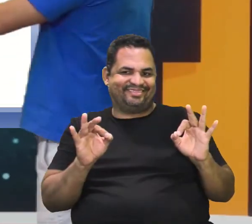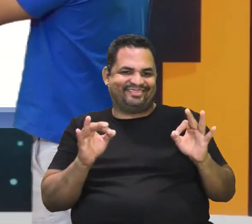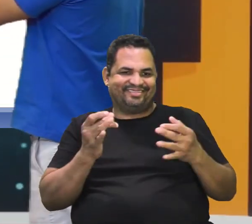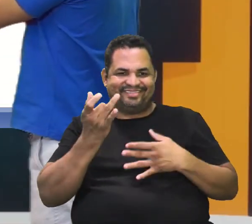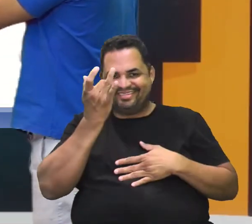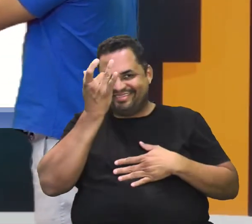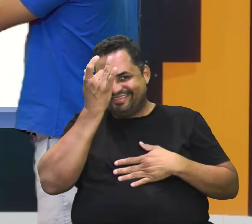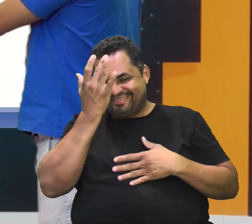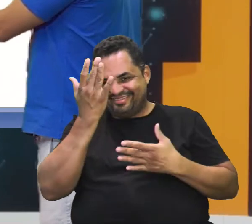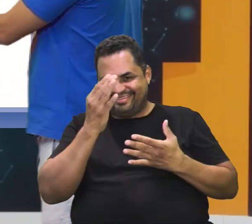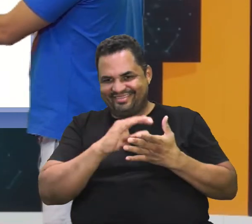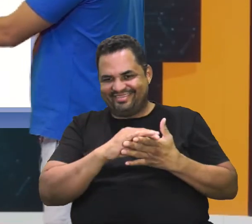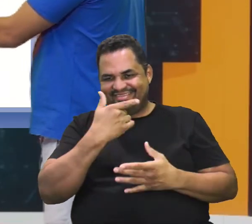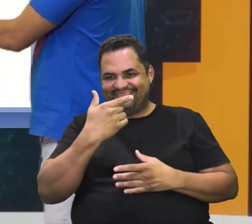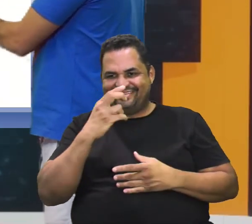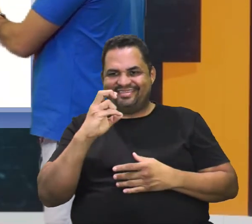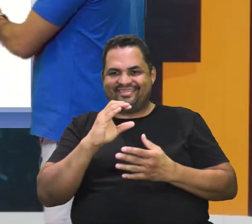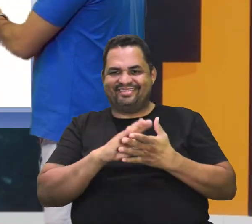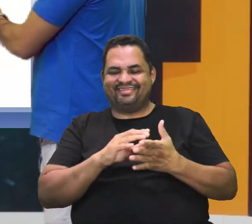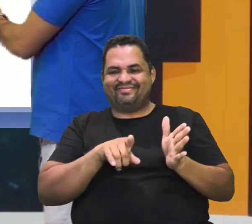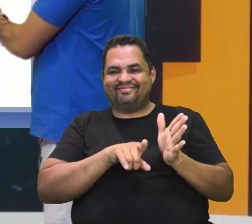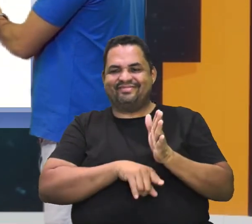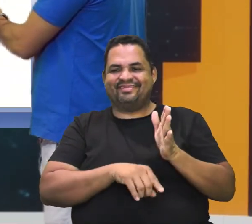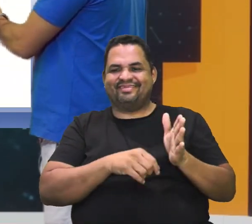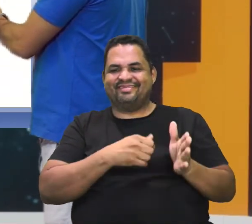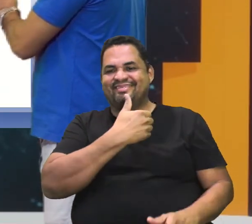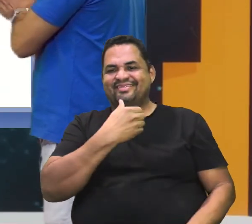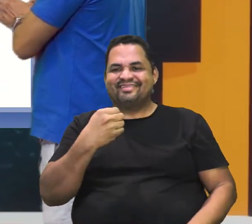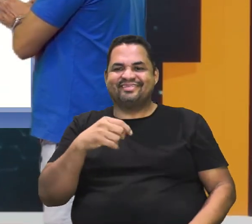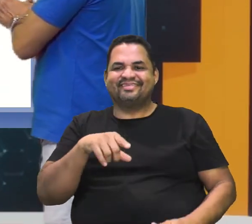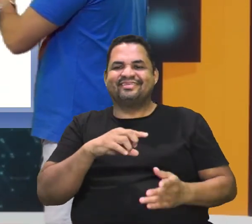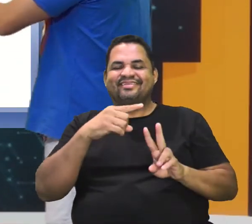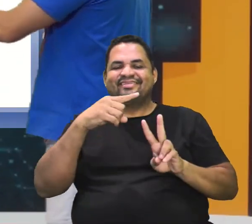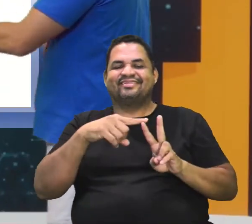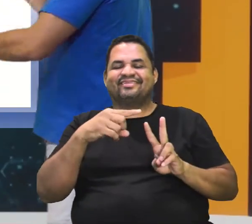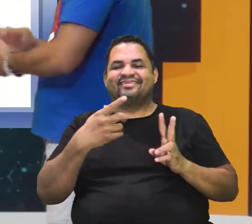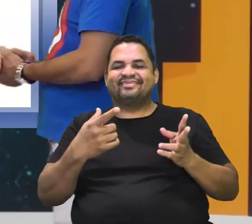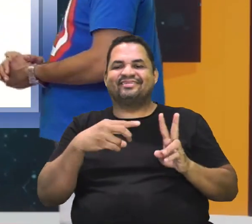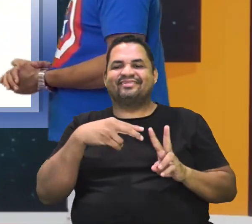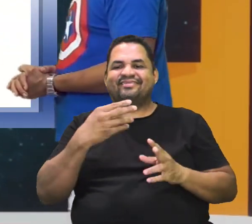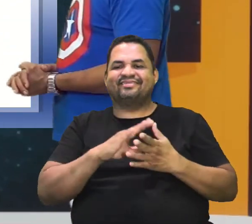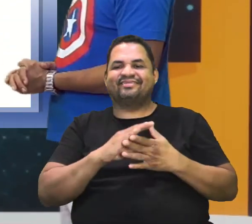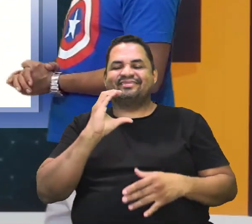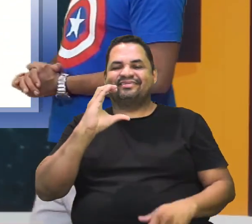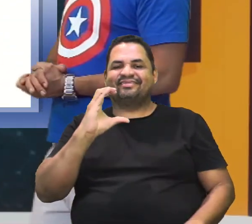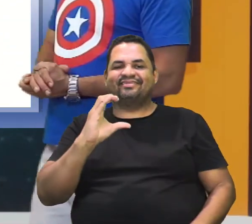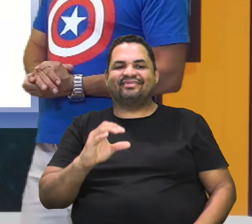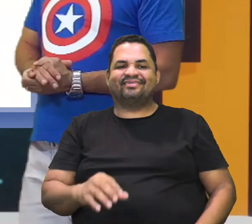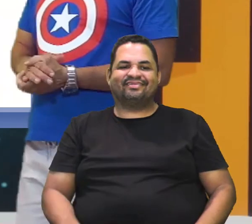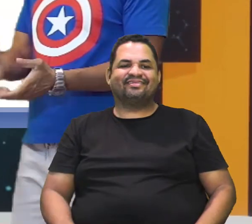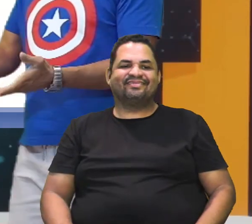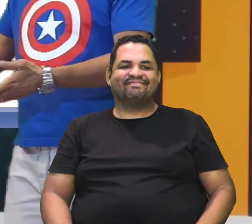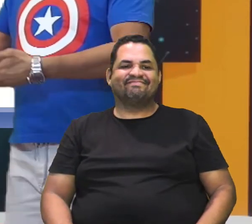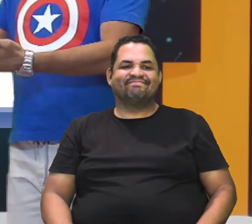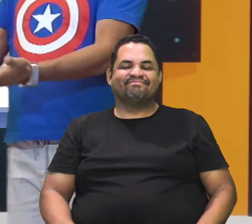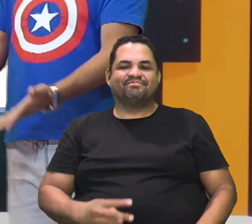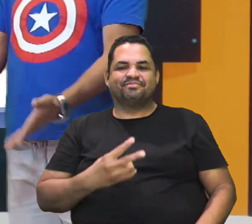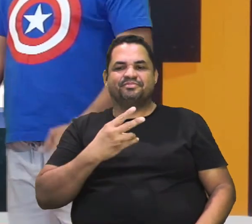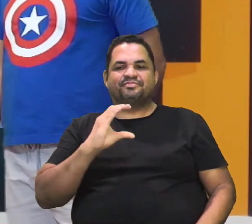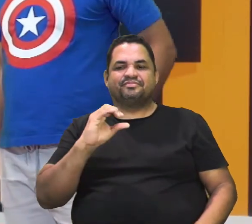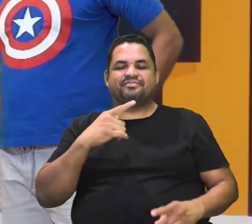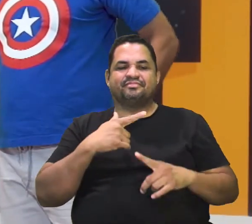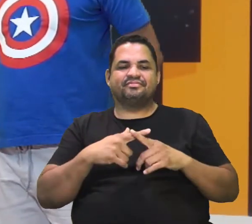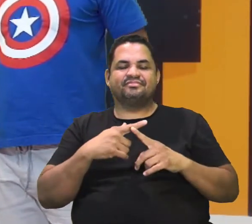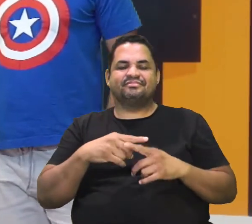Ó, 25 menos 16, 9. Tira a raiz quadrada, é o C. O 2C é